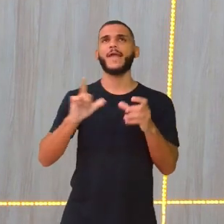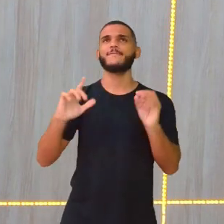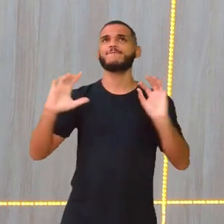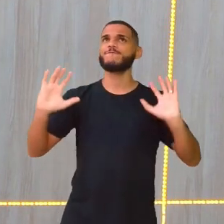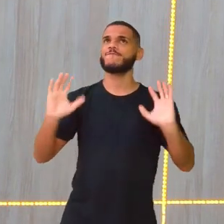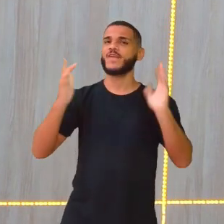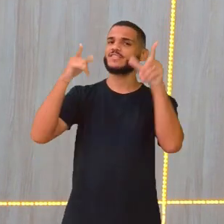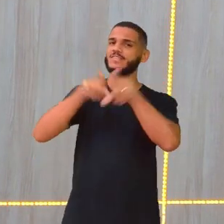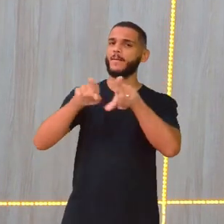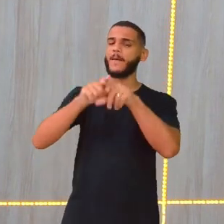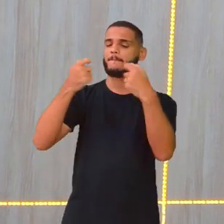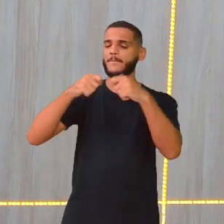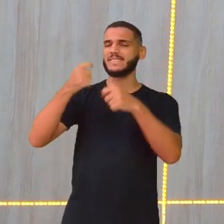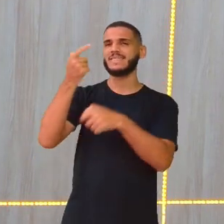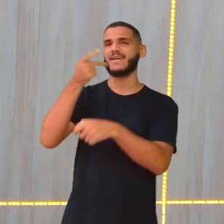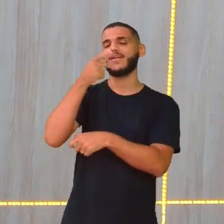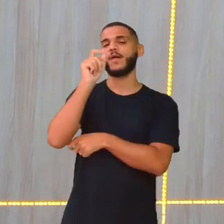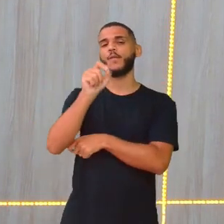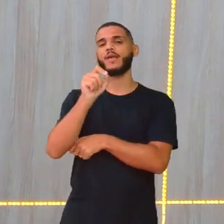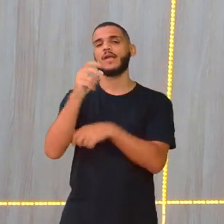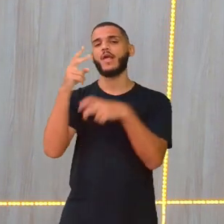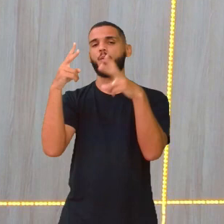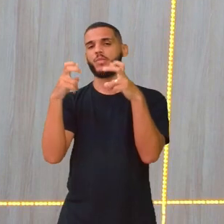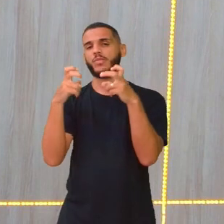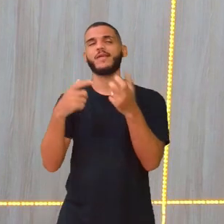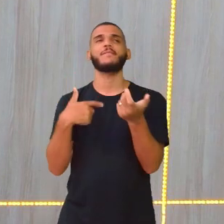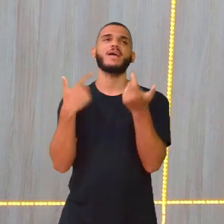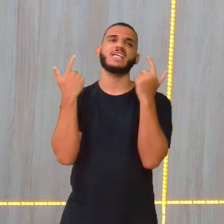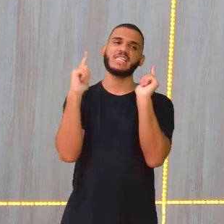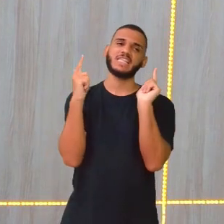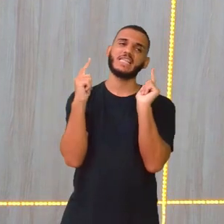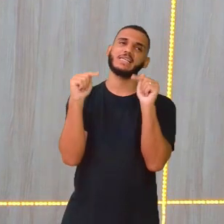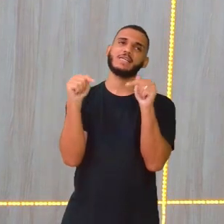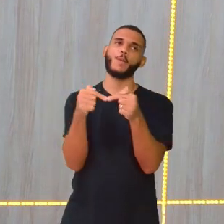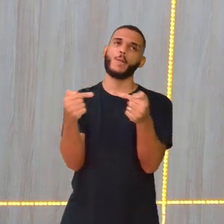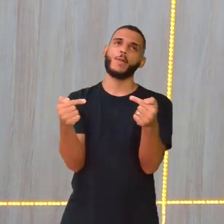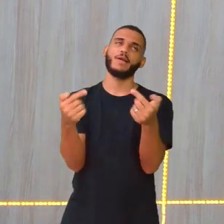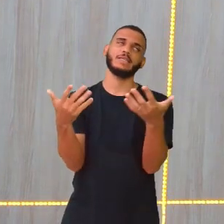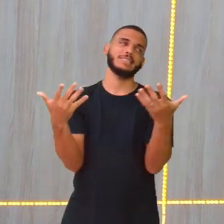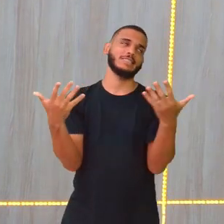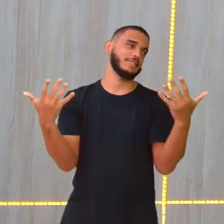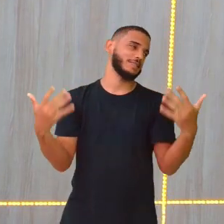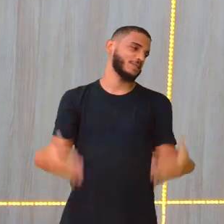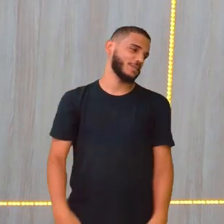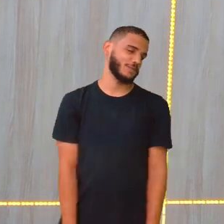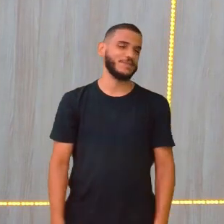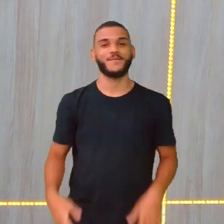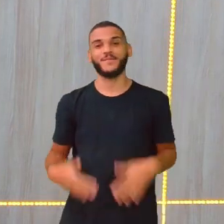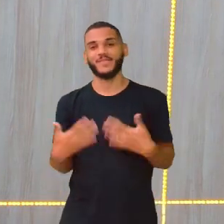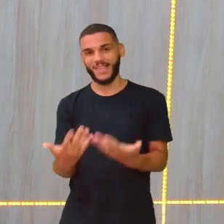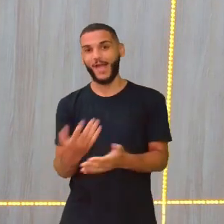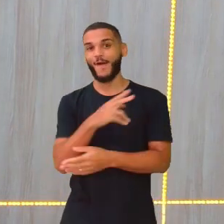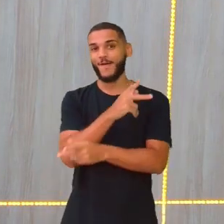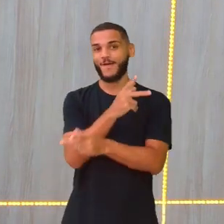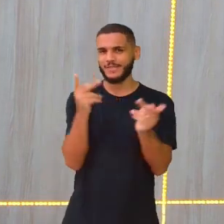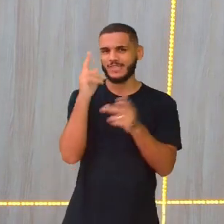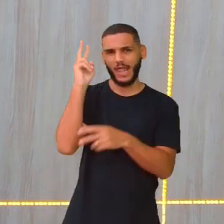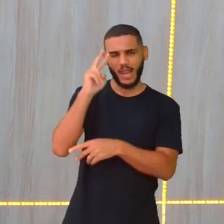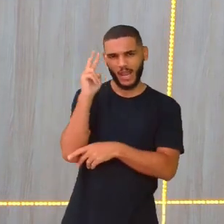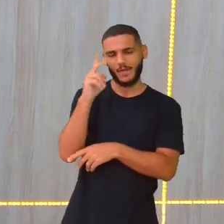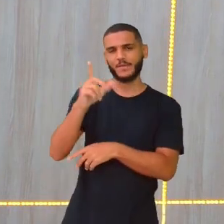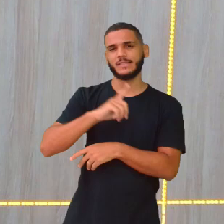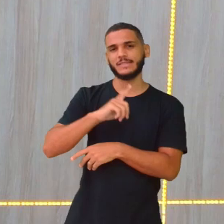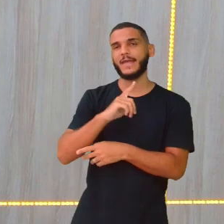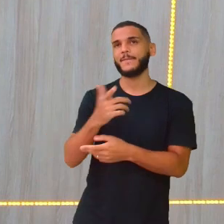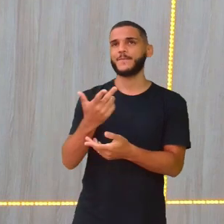gente ainda precisa falar sobre alguns assuntos que não são tão divertidos, né? Nada divertido. Nada divertido. E não sei se vocês lembram, mas há 2